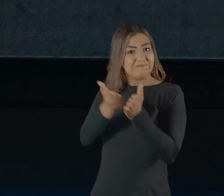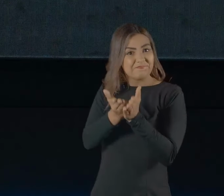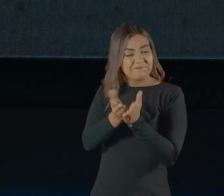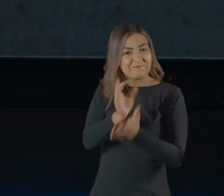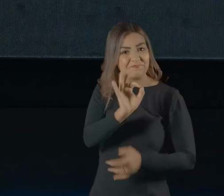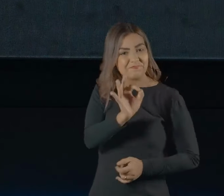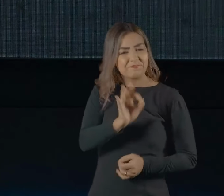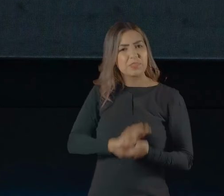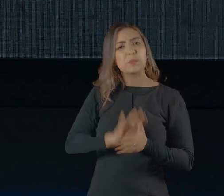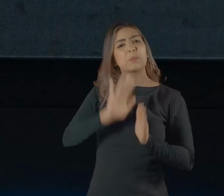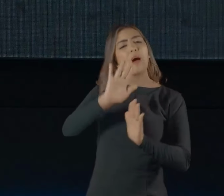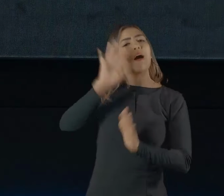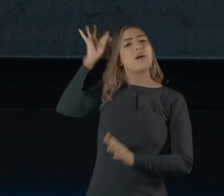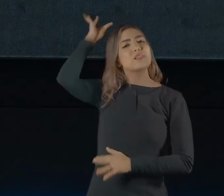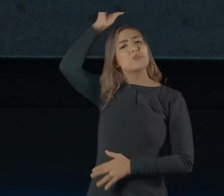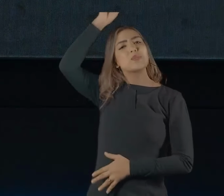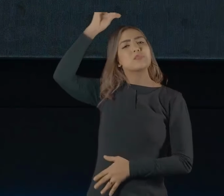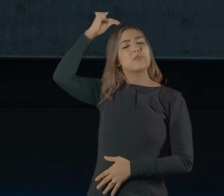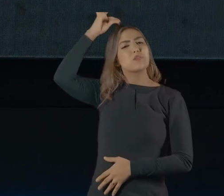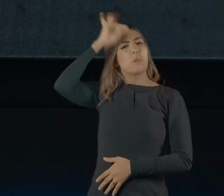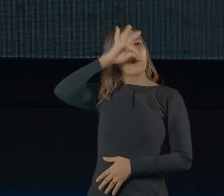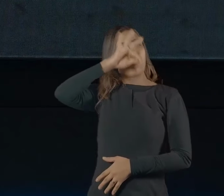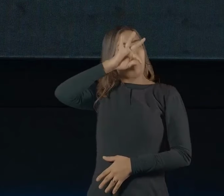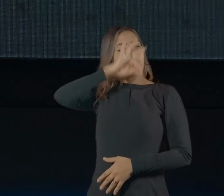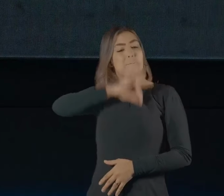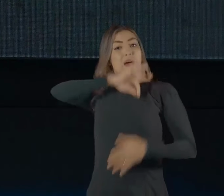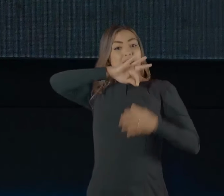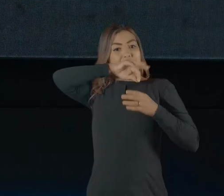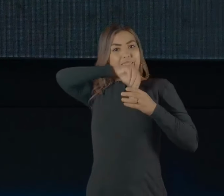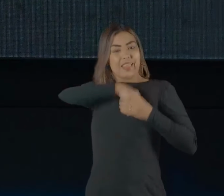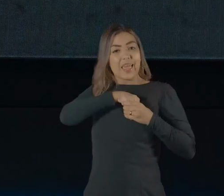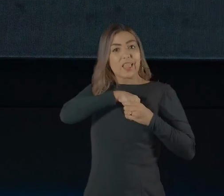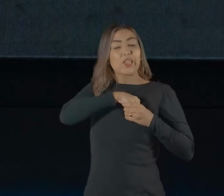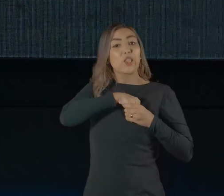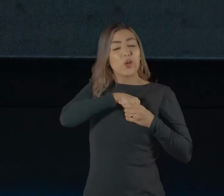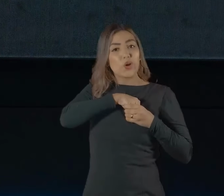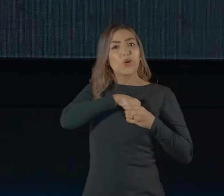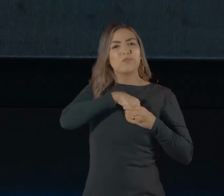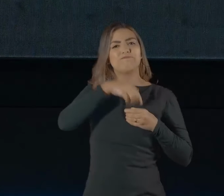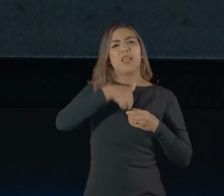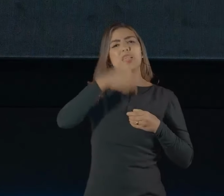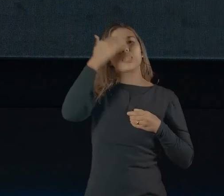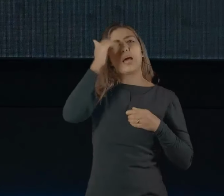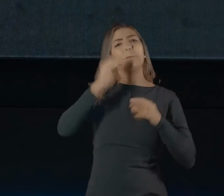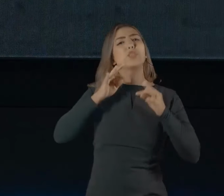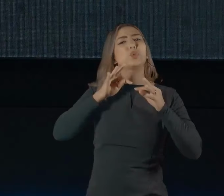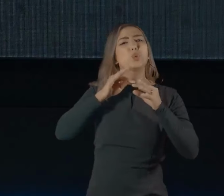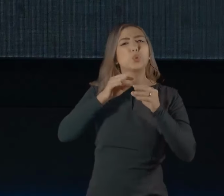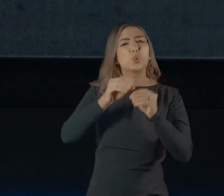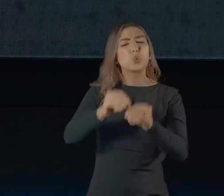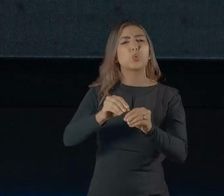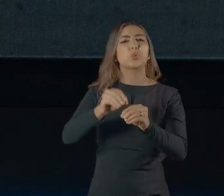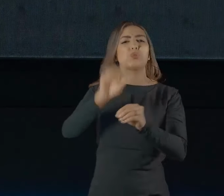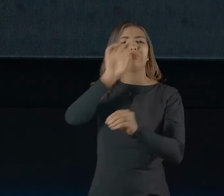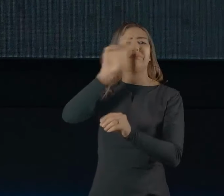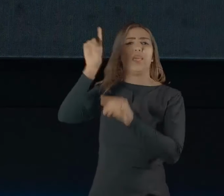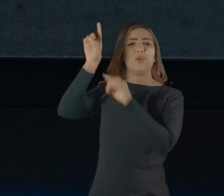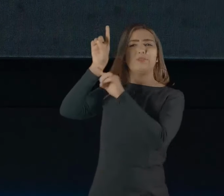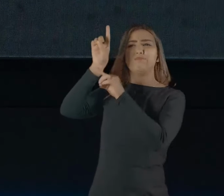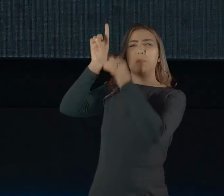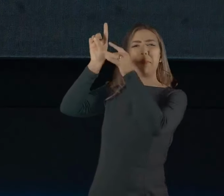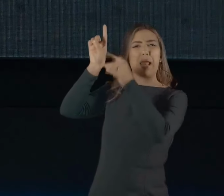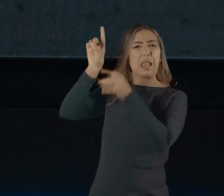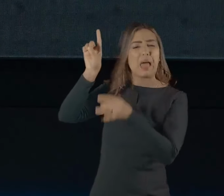habita em você, querido, ele sabe tudo de Deus. E tudo que ele sabe de Deus, aquilo que o homem não pode